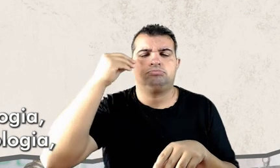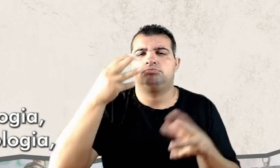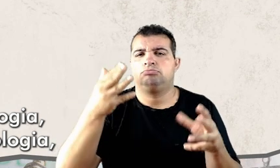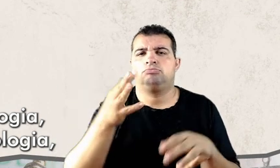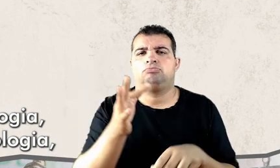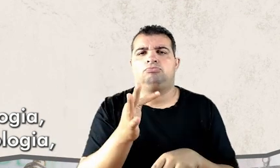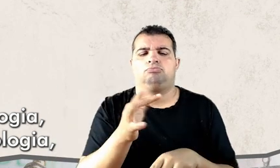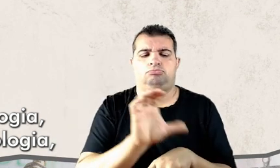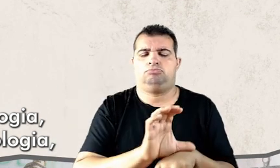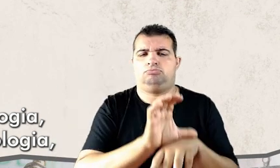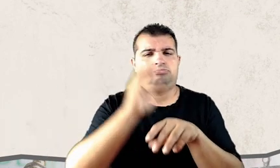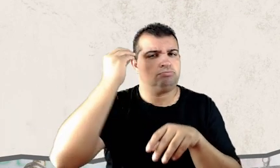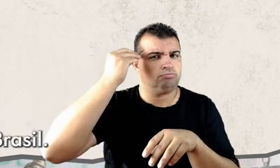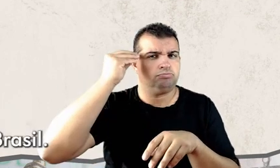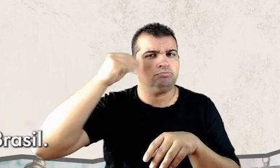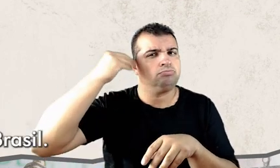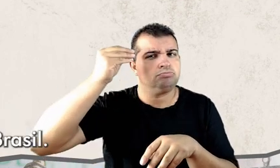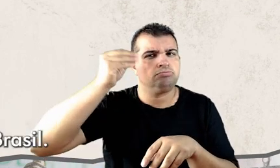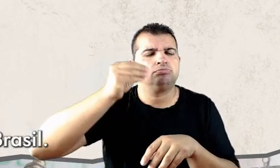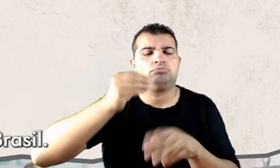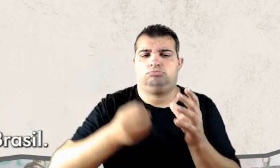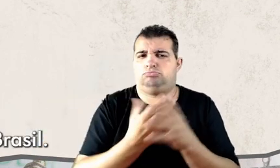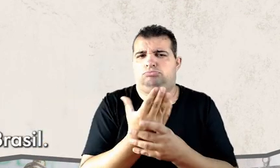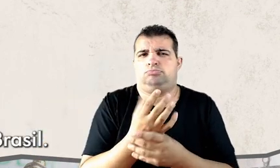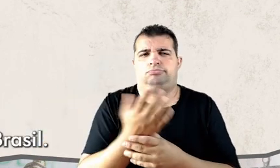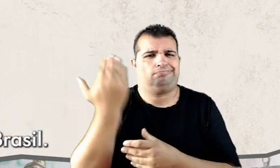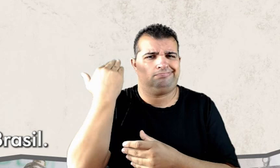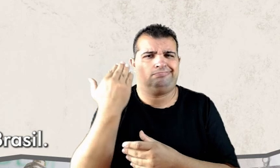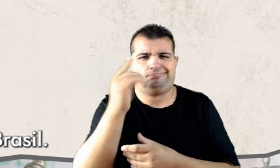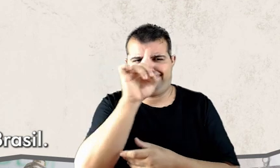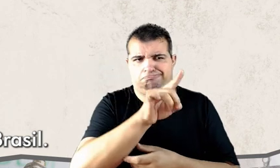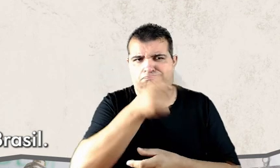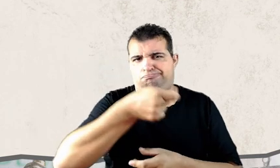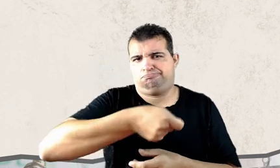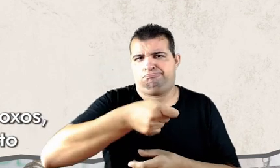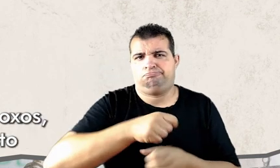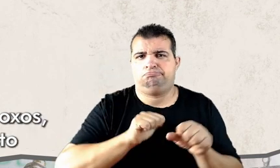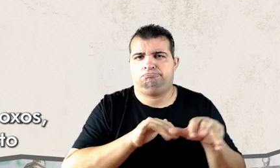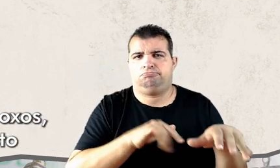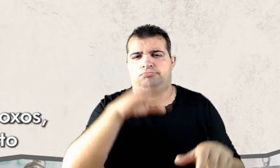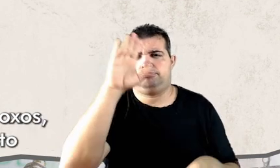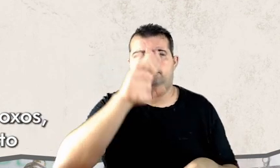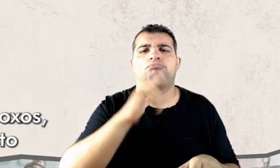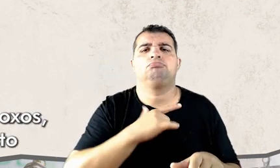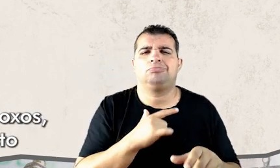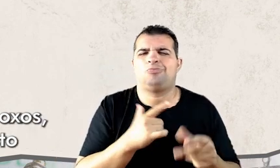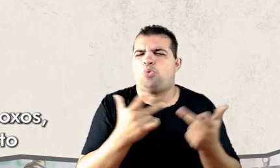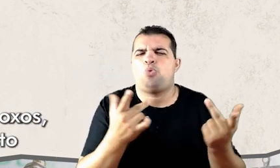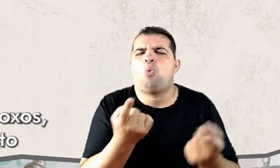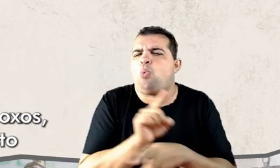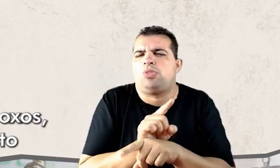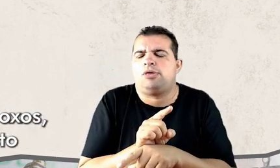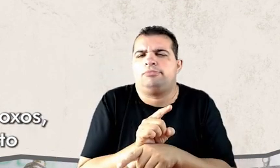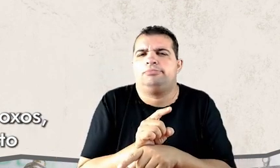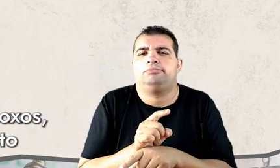Psicologia, hoje Conselho Federal de Psicologia, que foi criado no auge da ditadura militar no Brasil. Então também tem esses paradoxos, porque